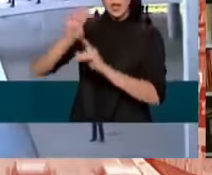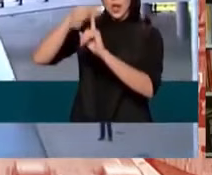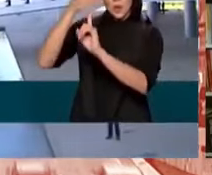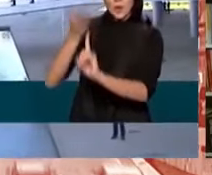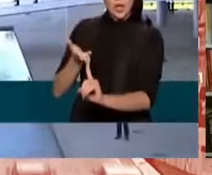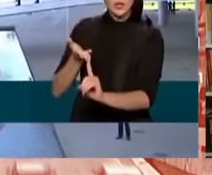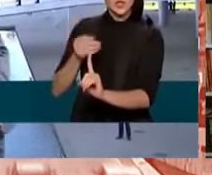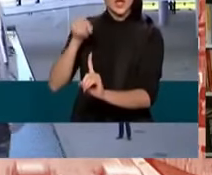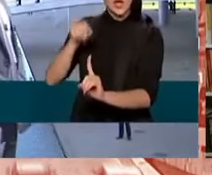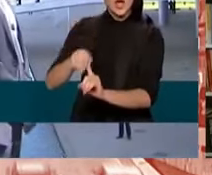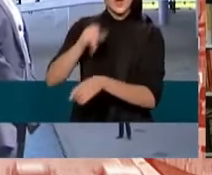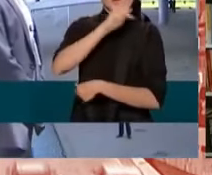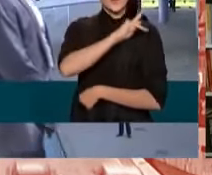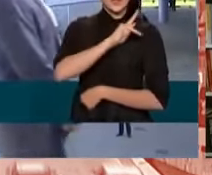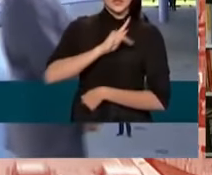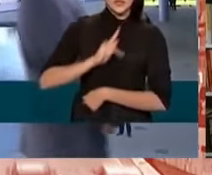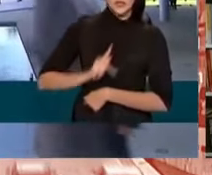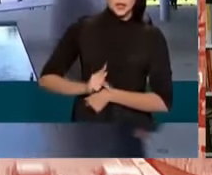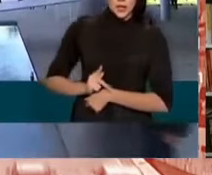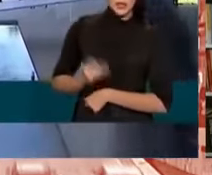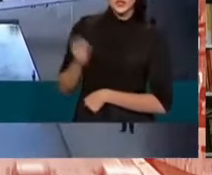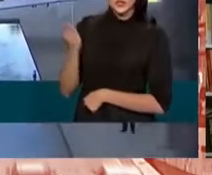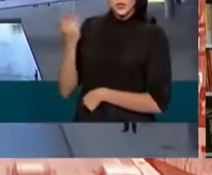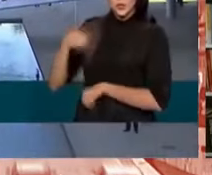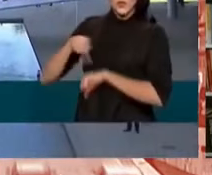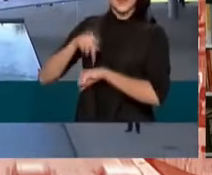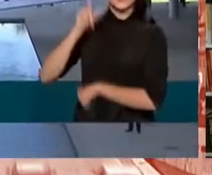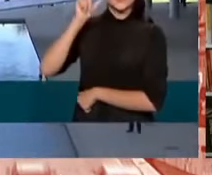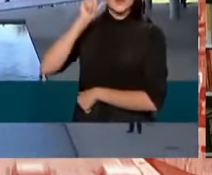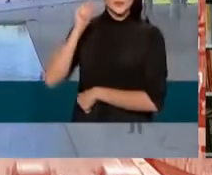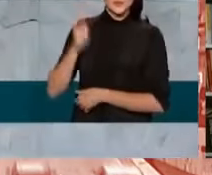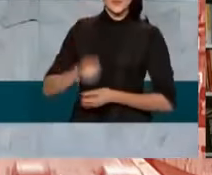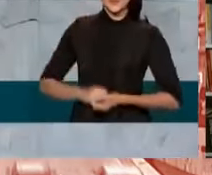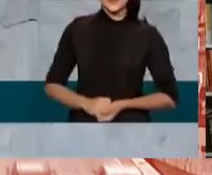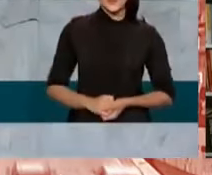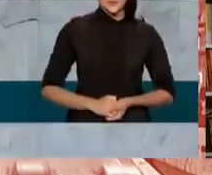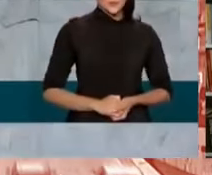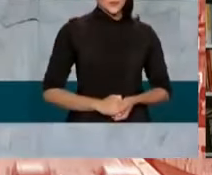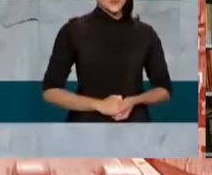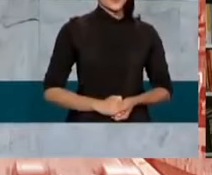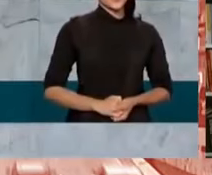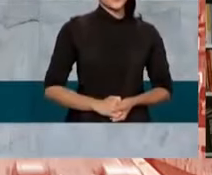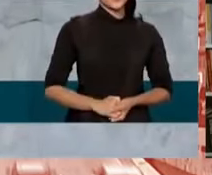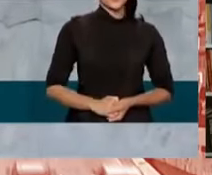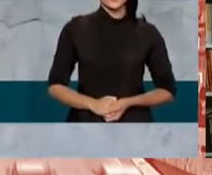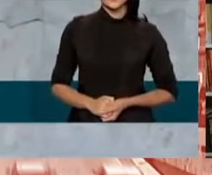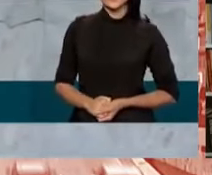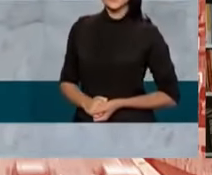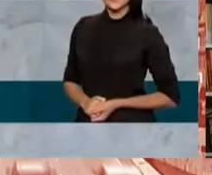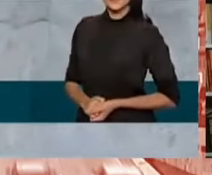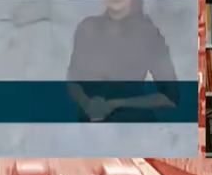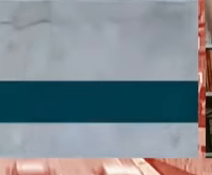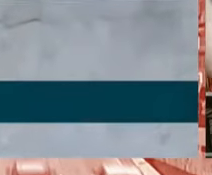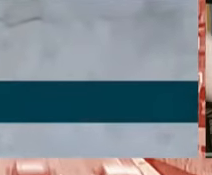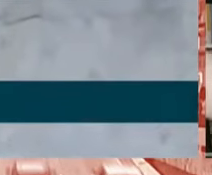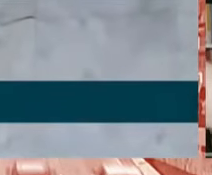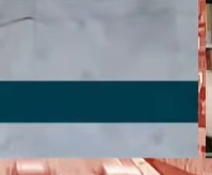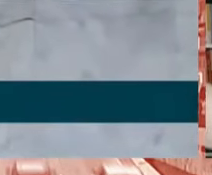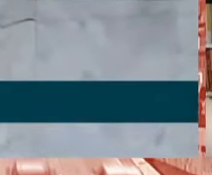atravessando o Atlântico. Eu nunca vi na história da diplomacia um presidente convidar outro e